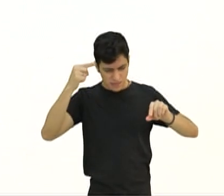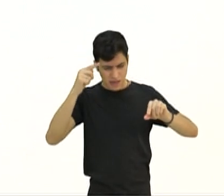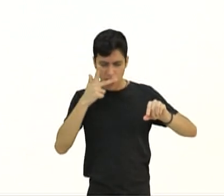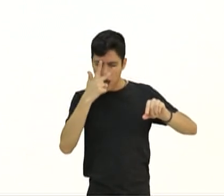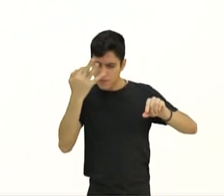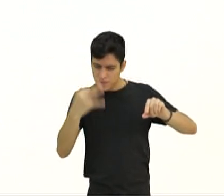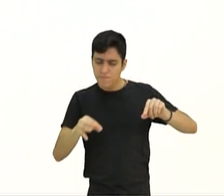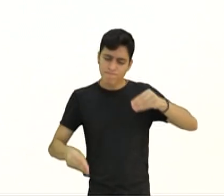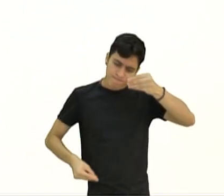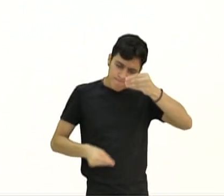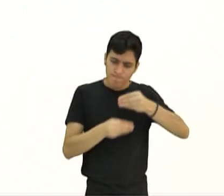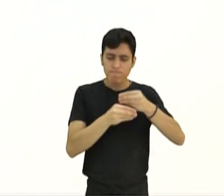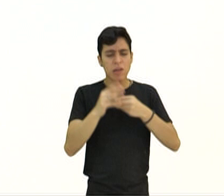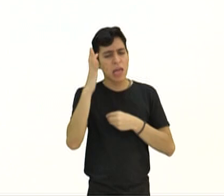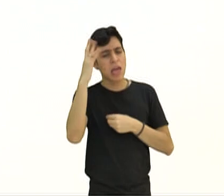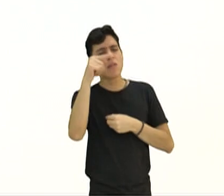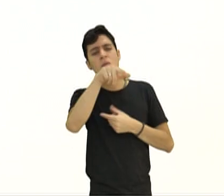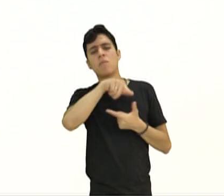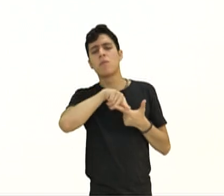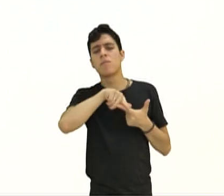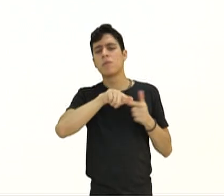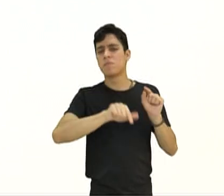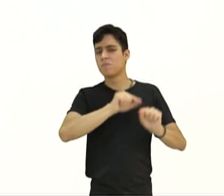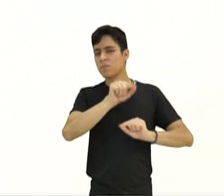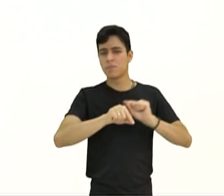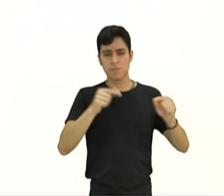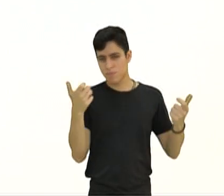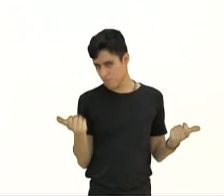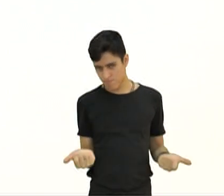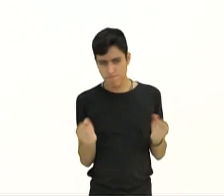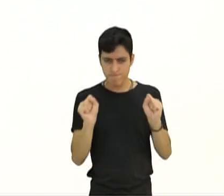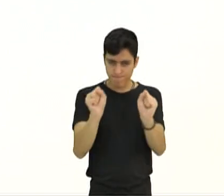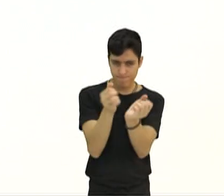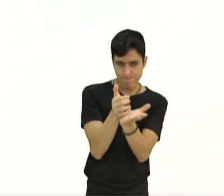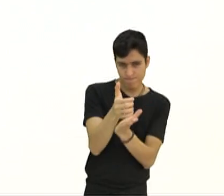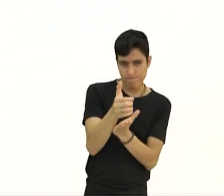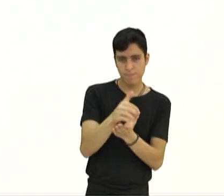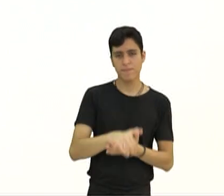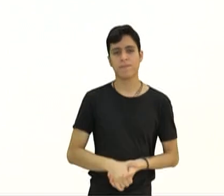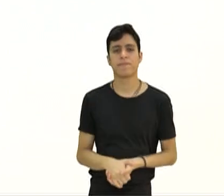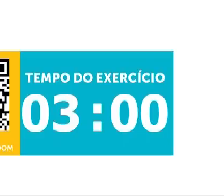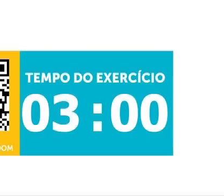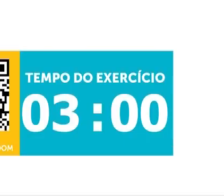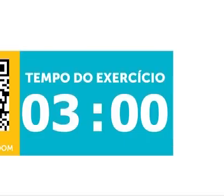uma solução para o fato noticiado. Pode começar.